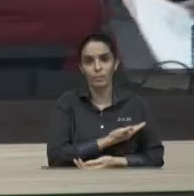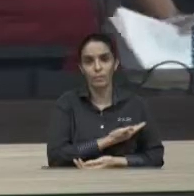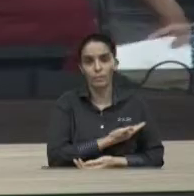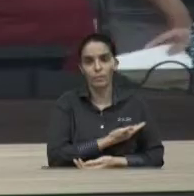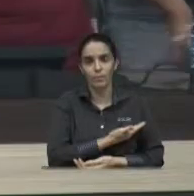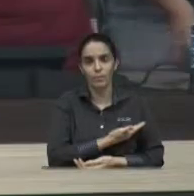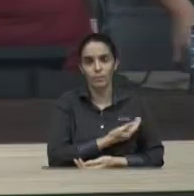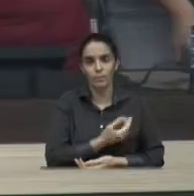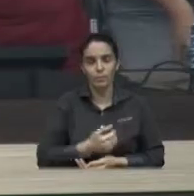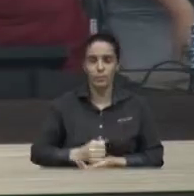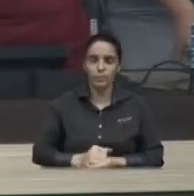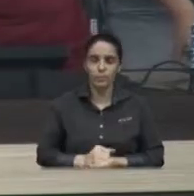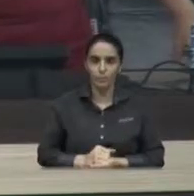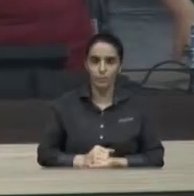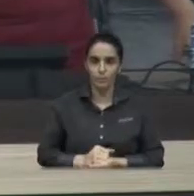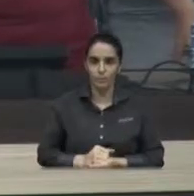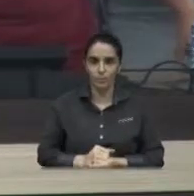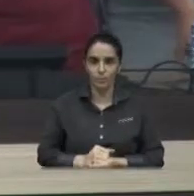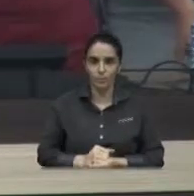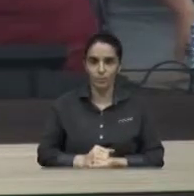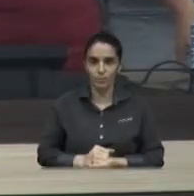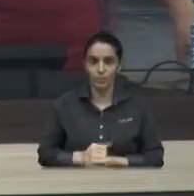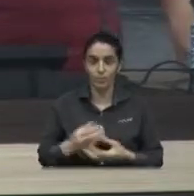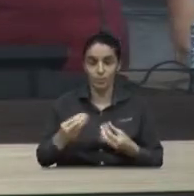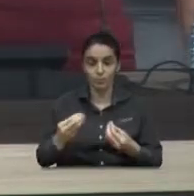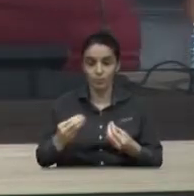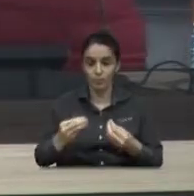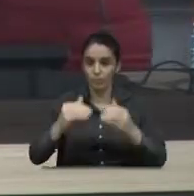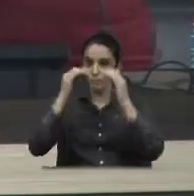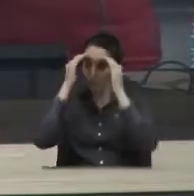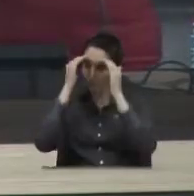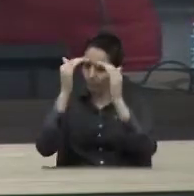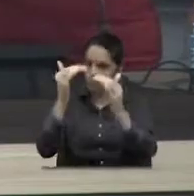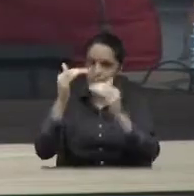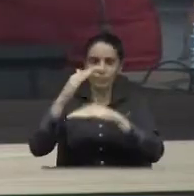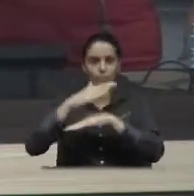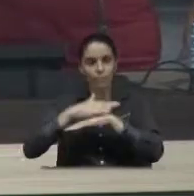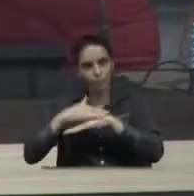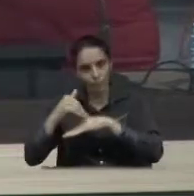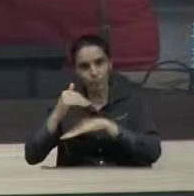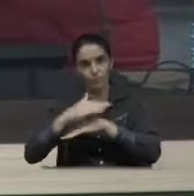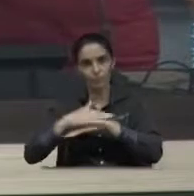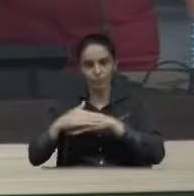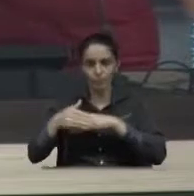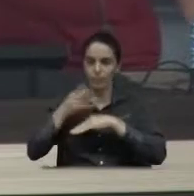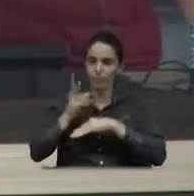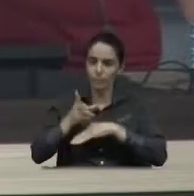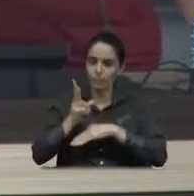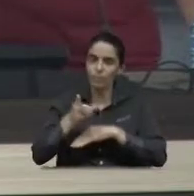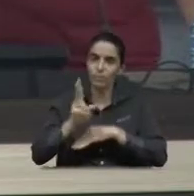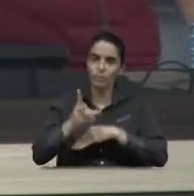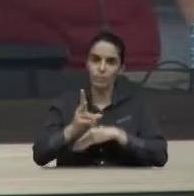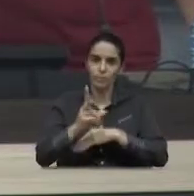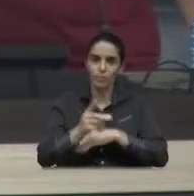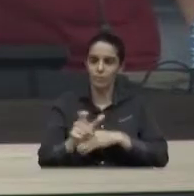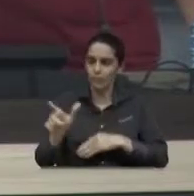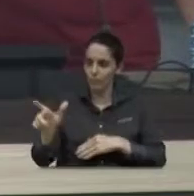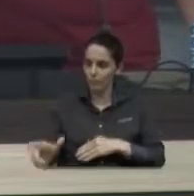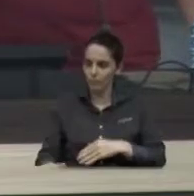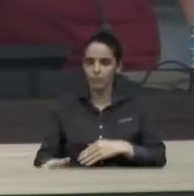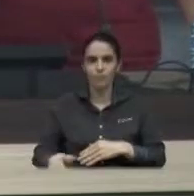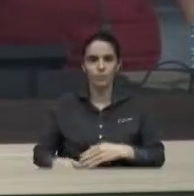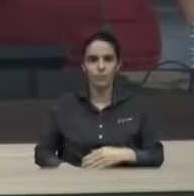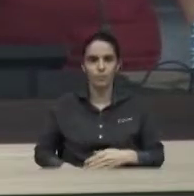chegada em matéria de muito respeito e muito carinho, sempre uma pessoa extremamente